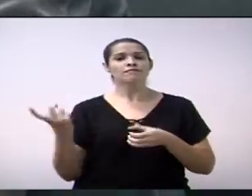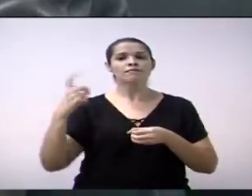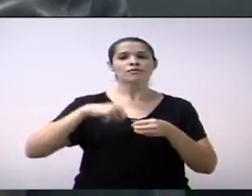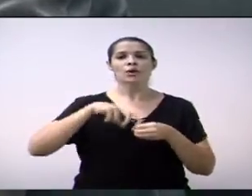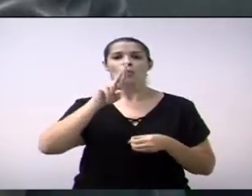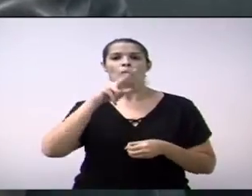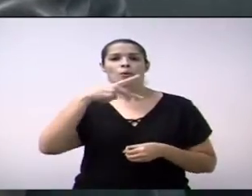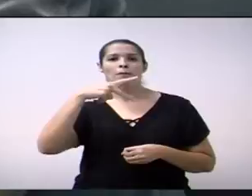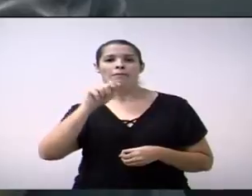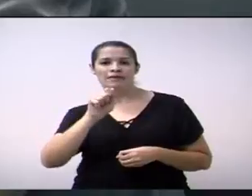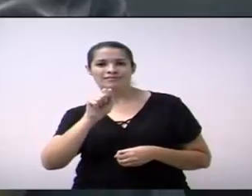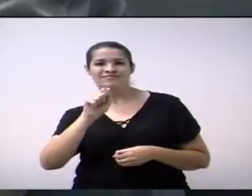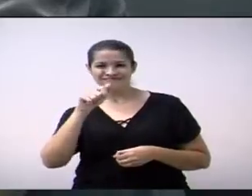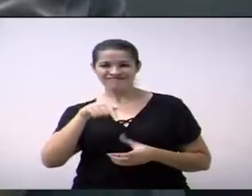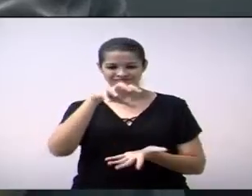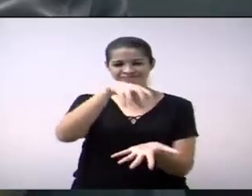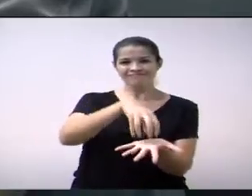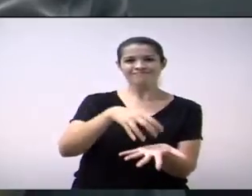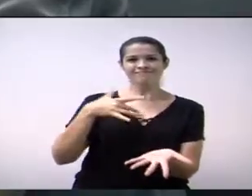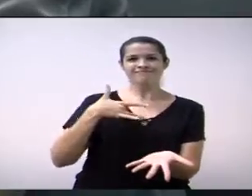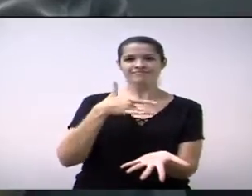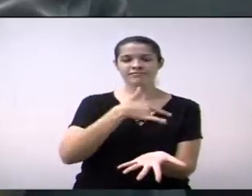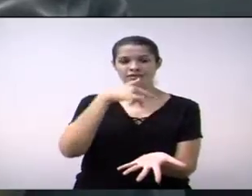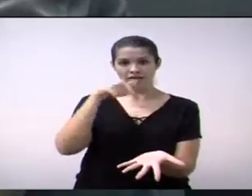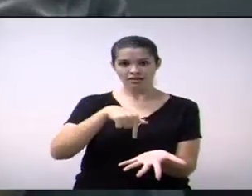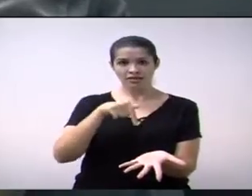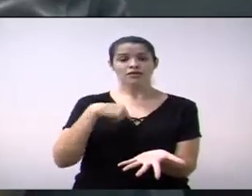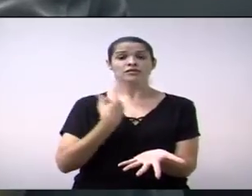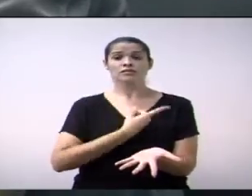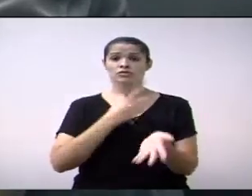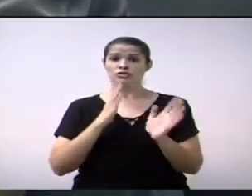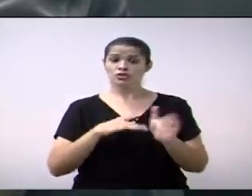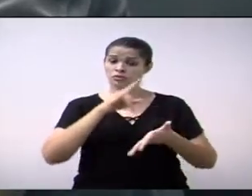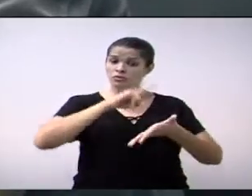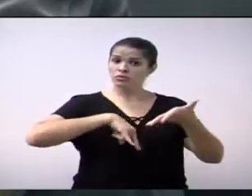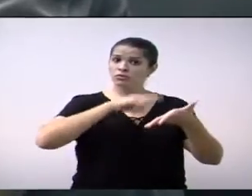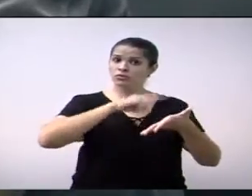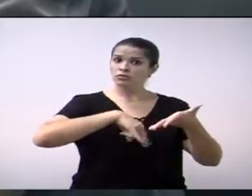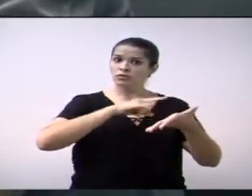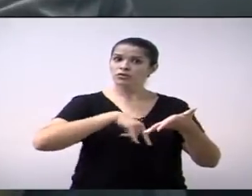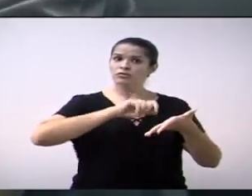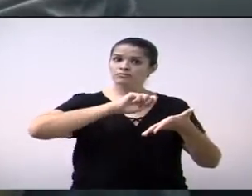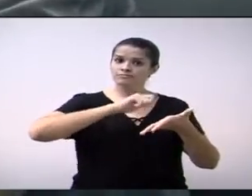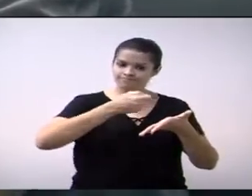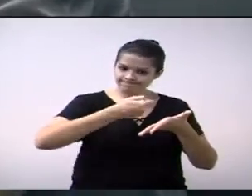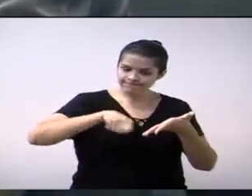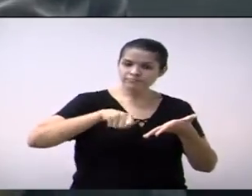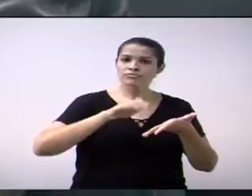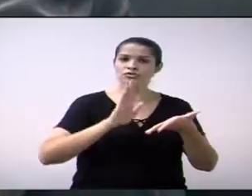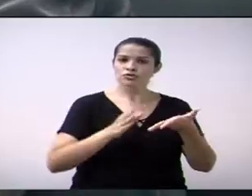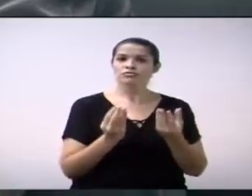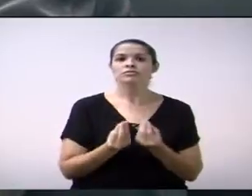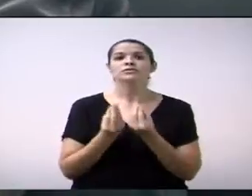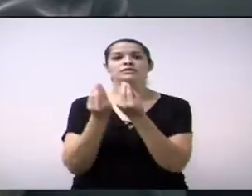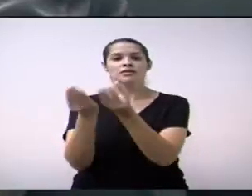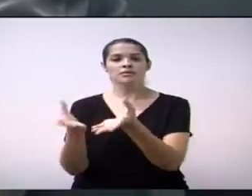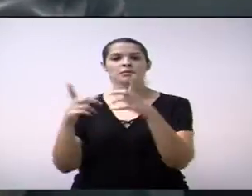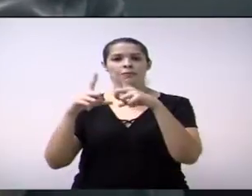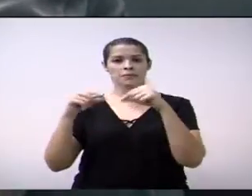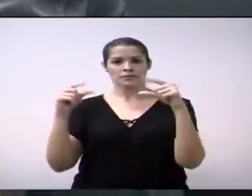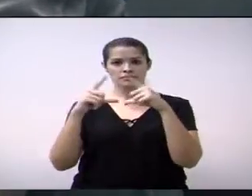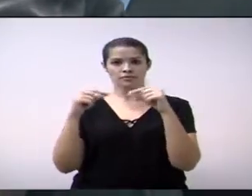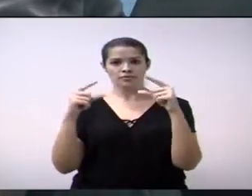teve com o chefe de gabinete, deixamos lá o nosso, as orientações, e está previsto